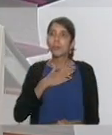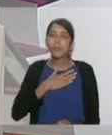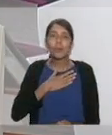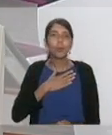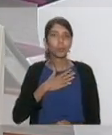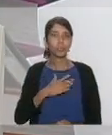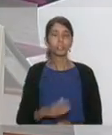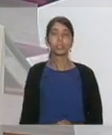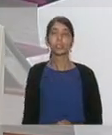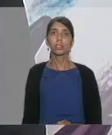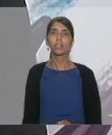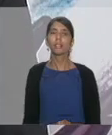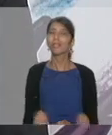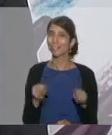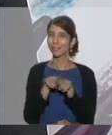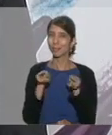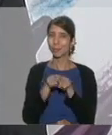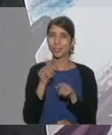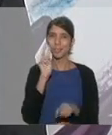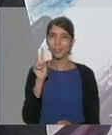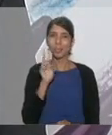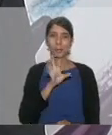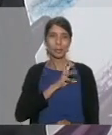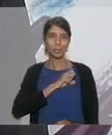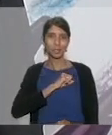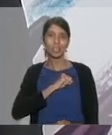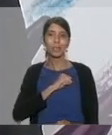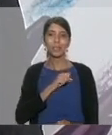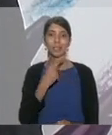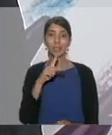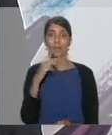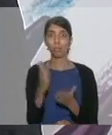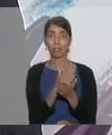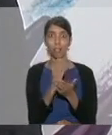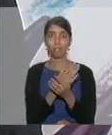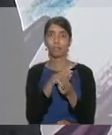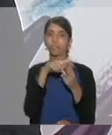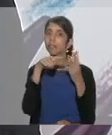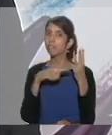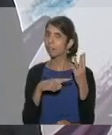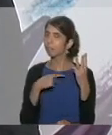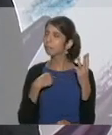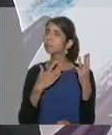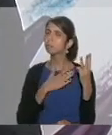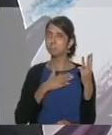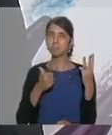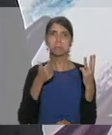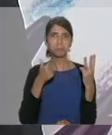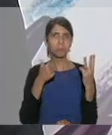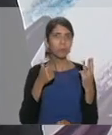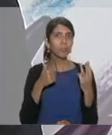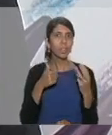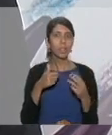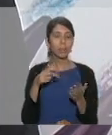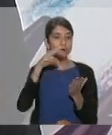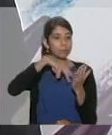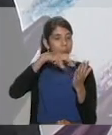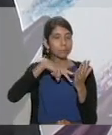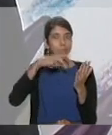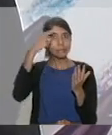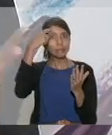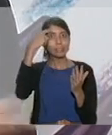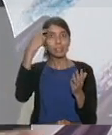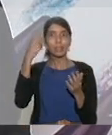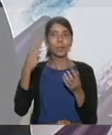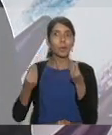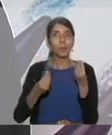nesse universo depois disso. E a gente vê, assim, a paixão. Eu li seus 3 livros, adorei. Fiquei, assim, comendo os livros para